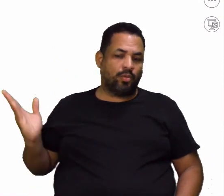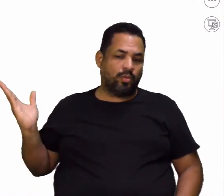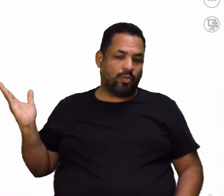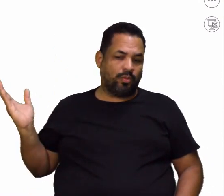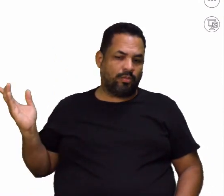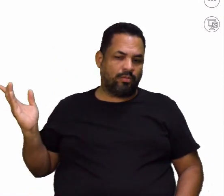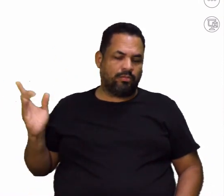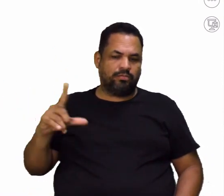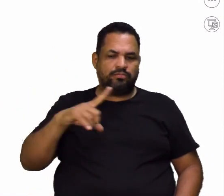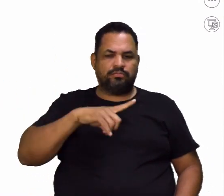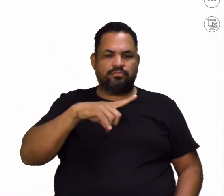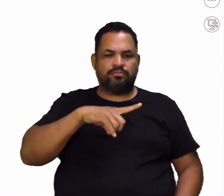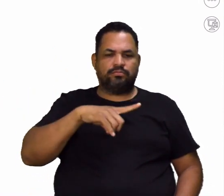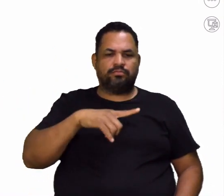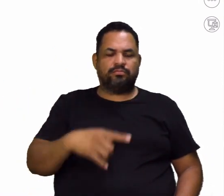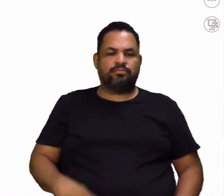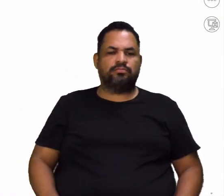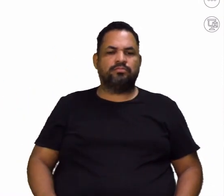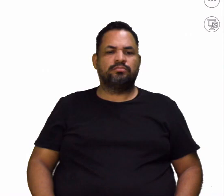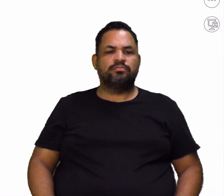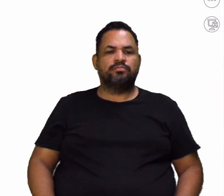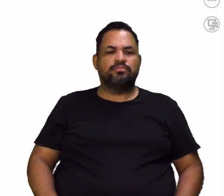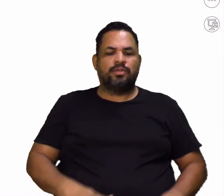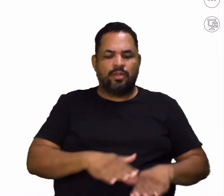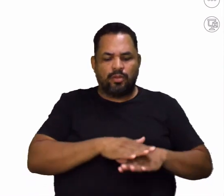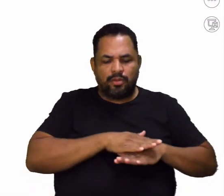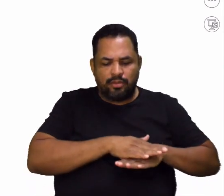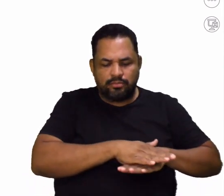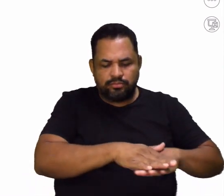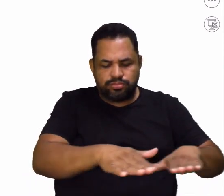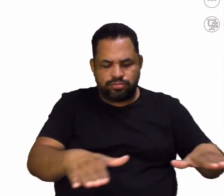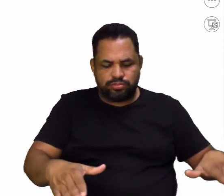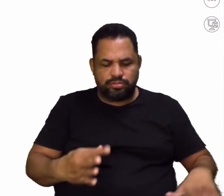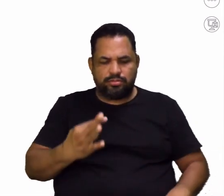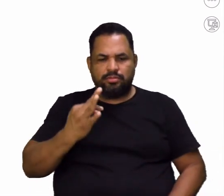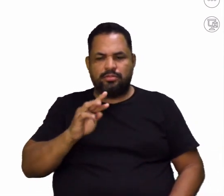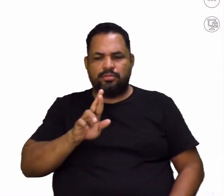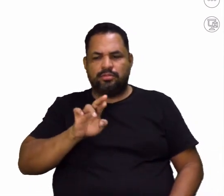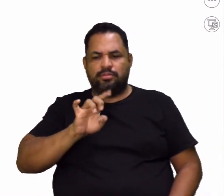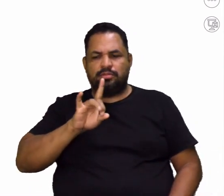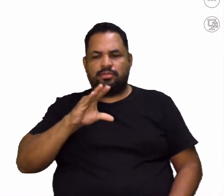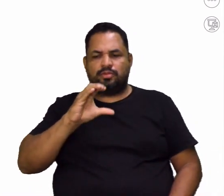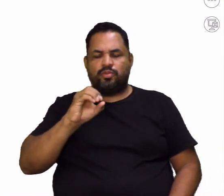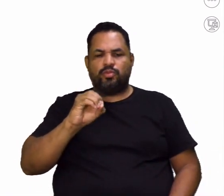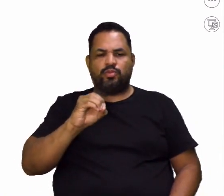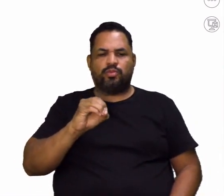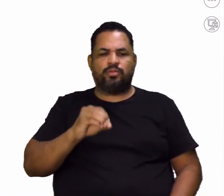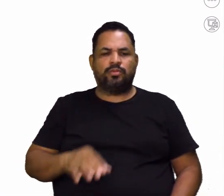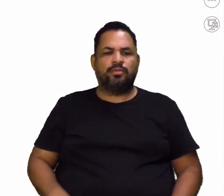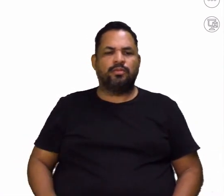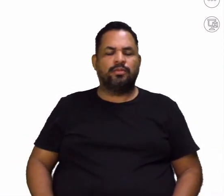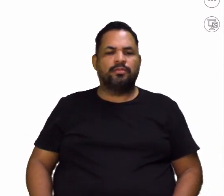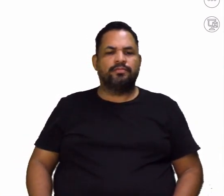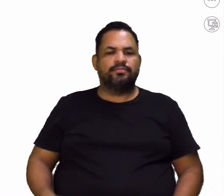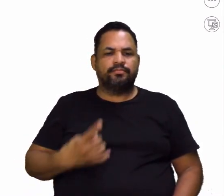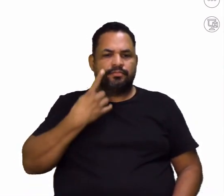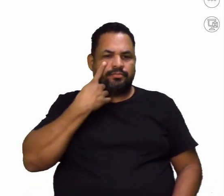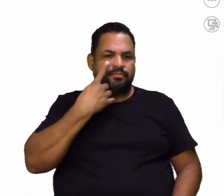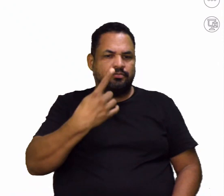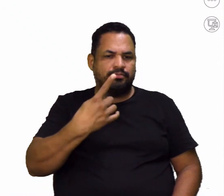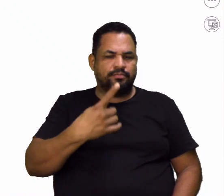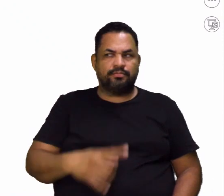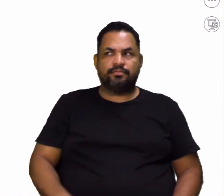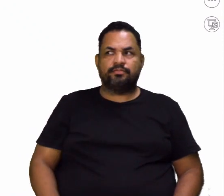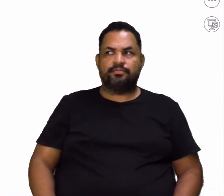lado esquerdo nós temos o que o campo de trigo você consegue perceber amadinho Olha só